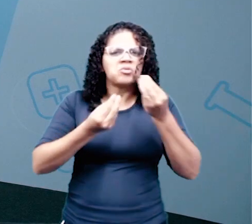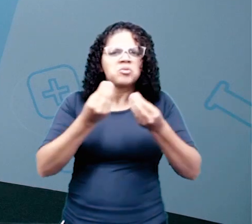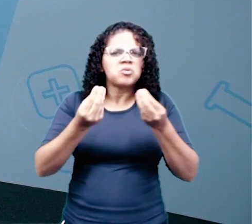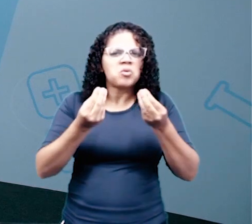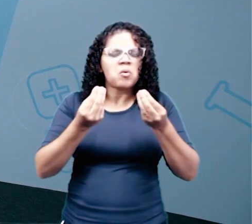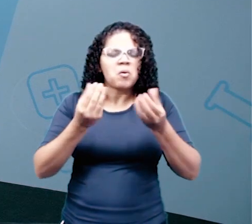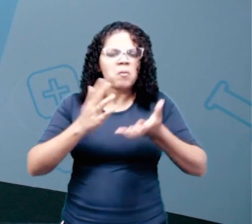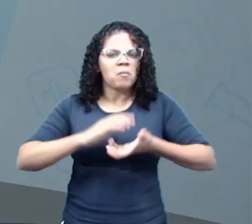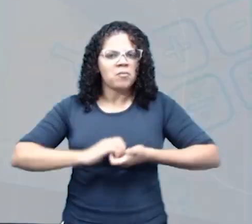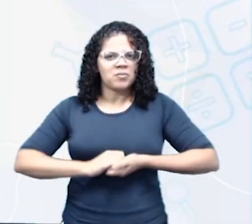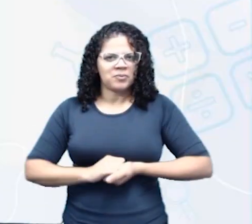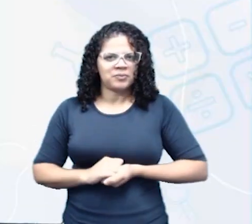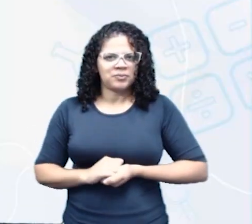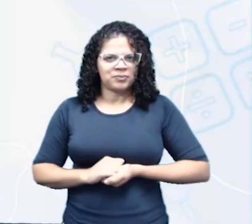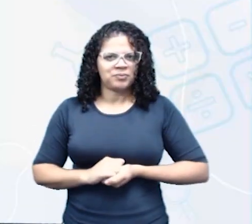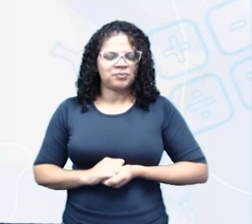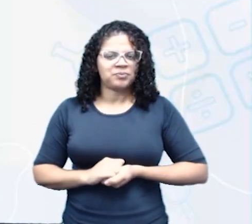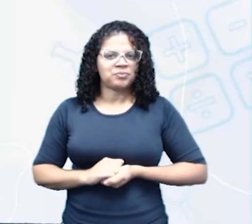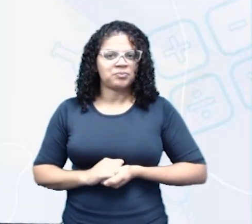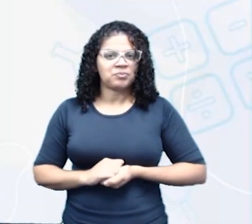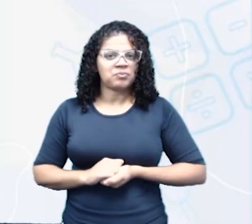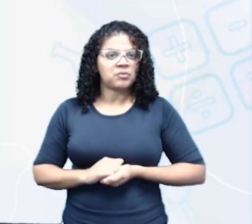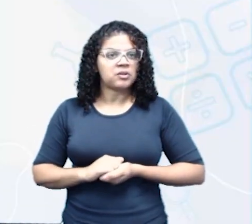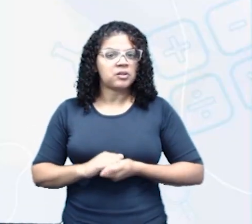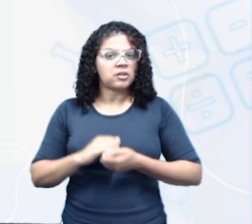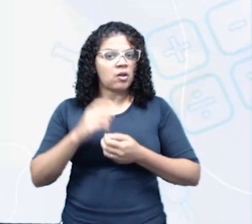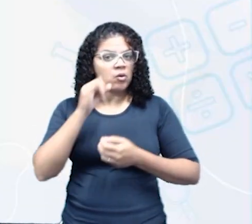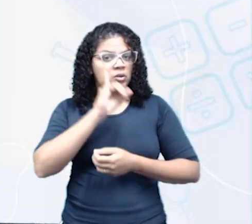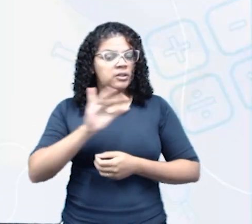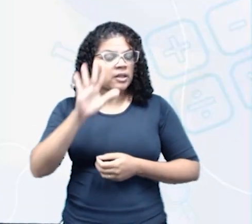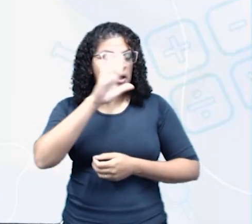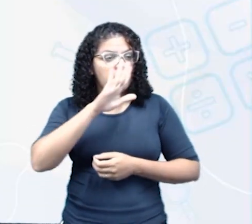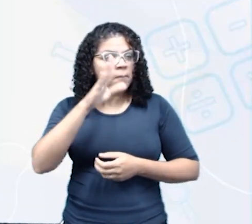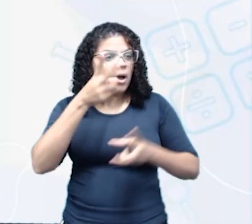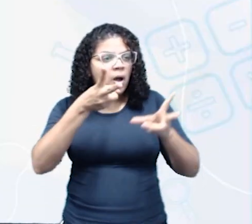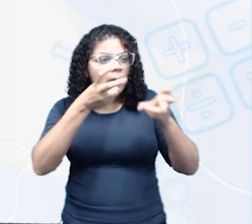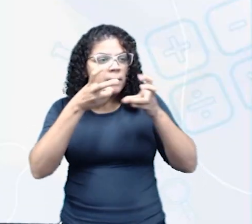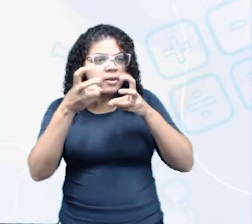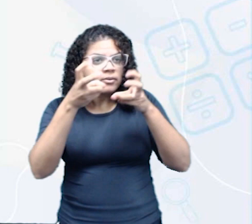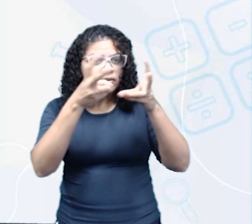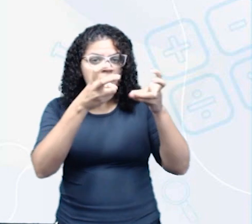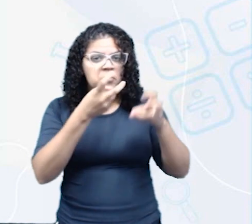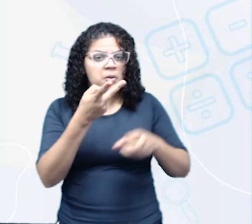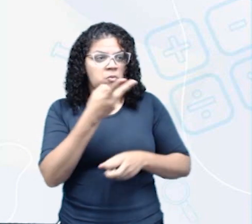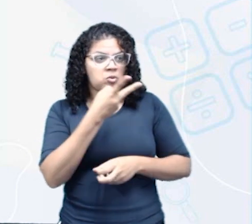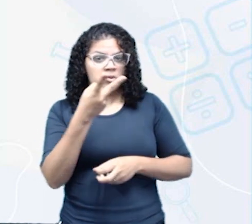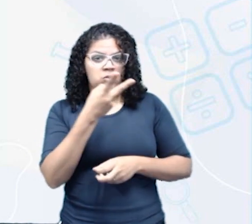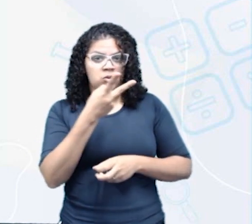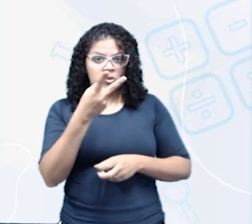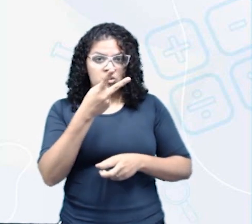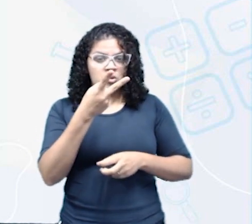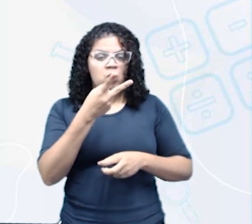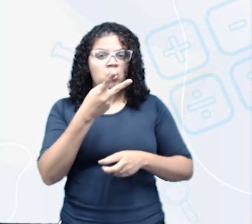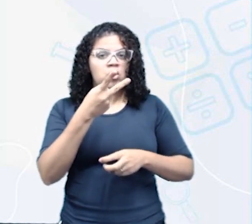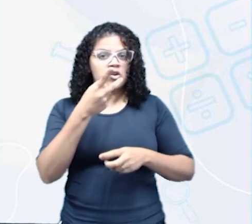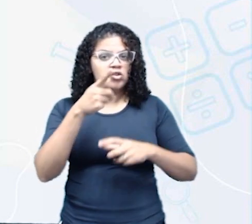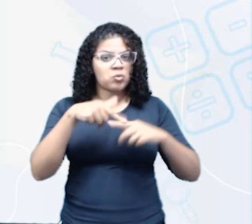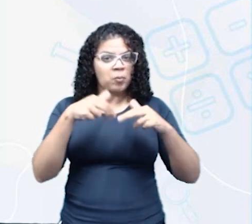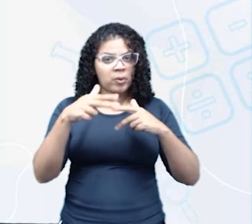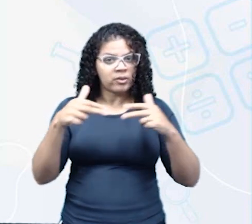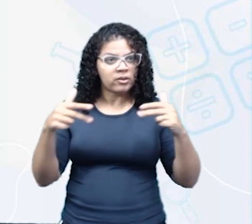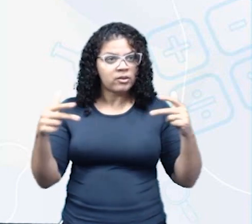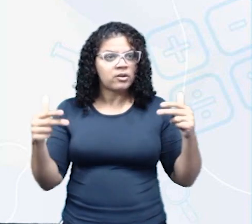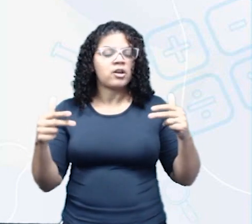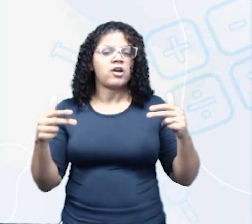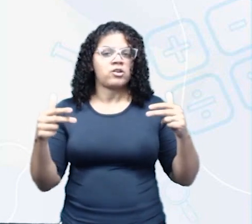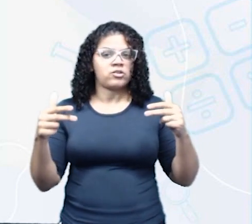certo? Então, a gente pode ver na tela que são dois elementos que